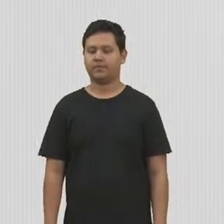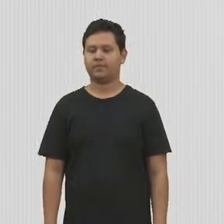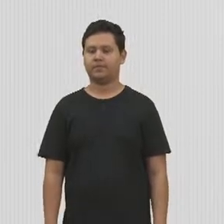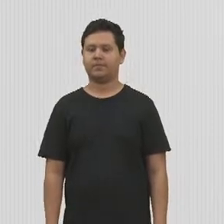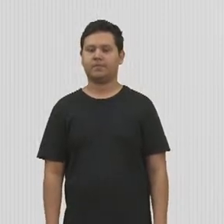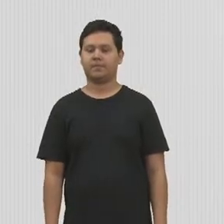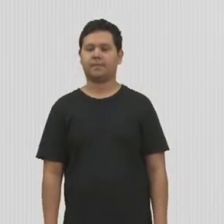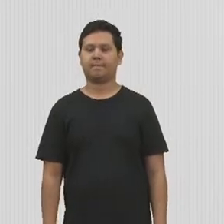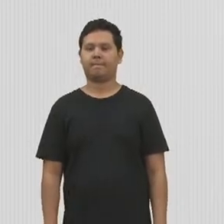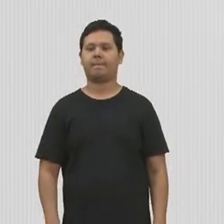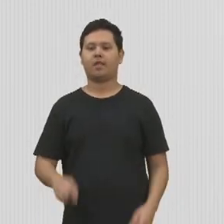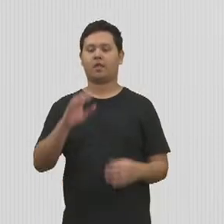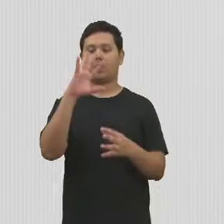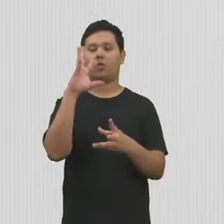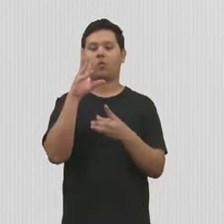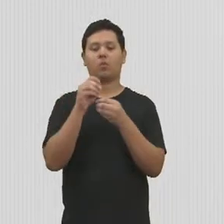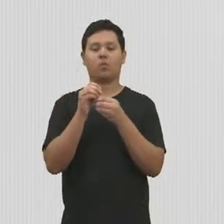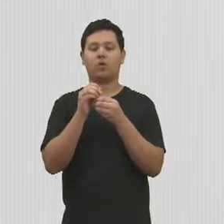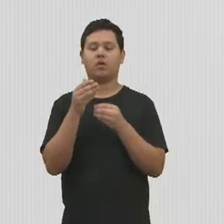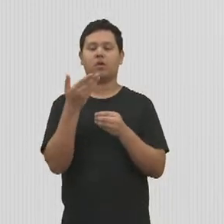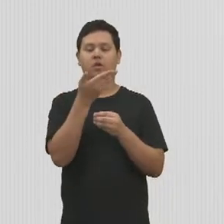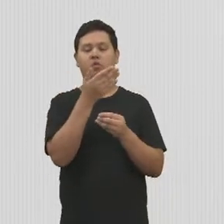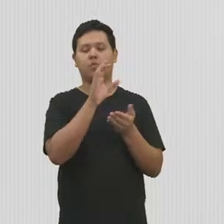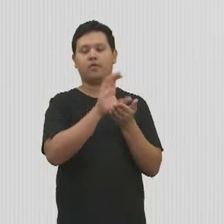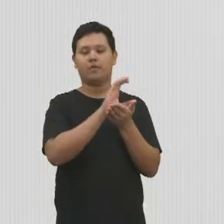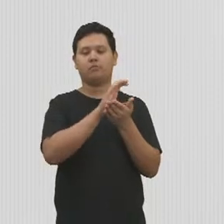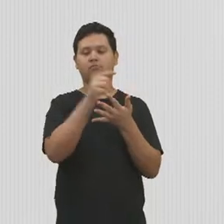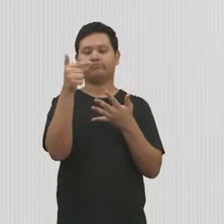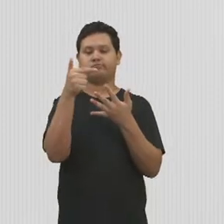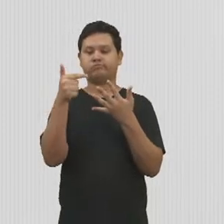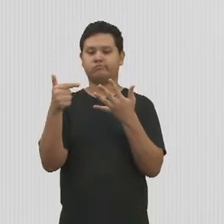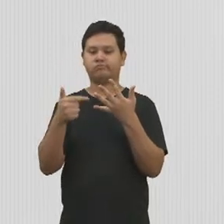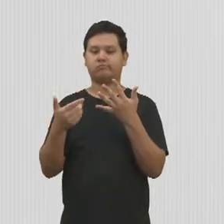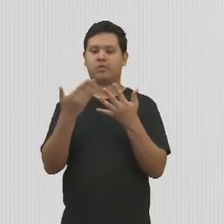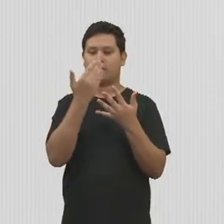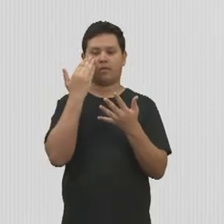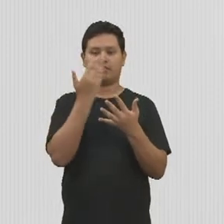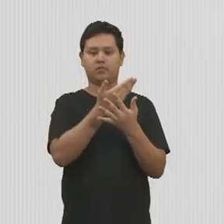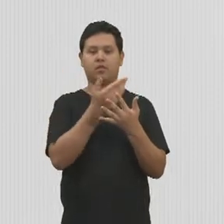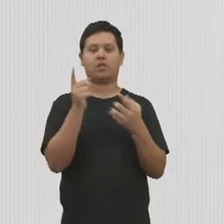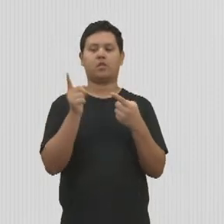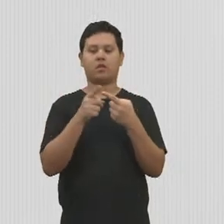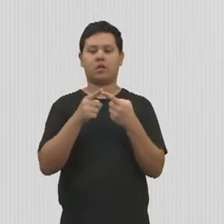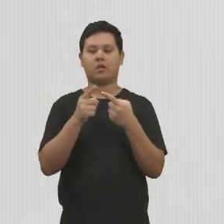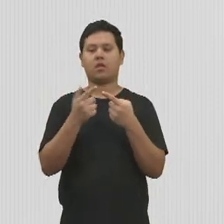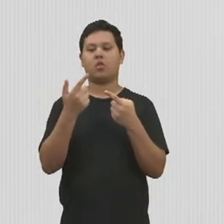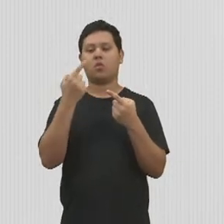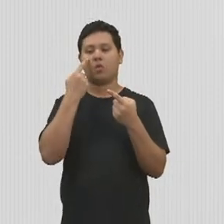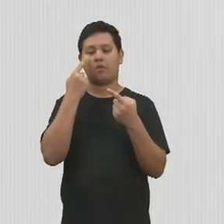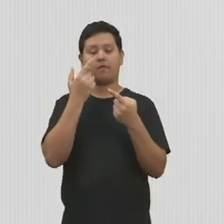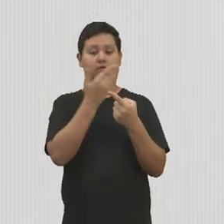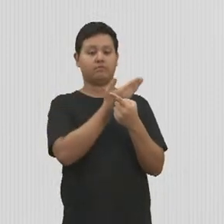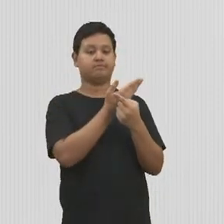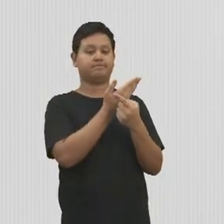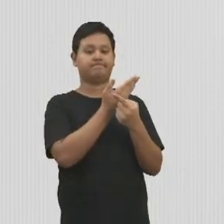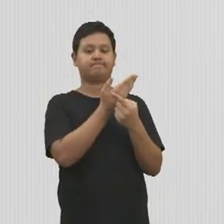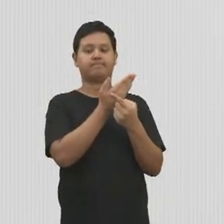aqui a gente tem um resumo, né, por tipo de receita. A receita corrente total, nós previmos